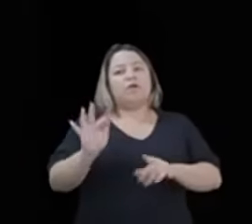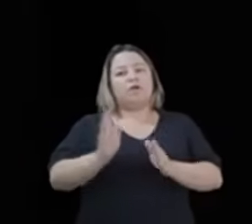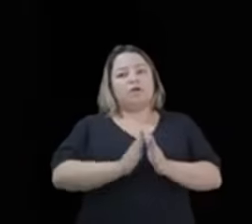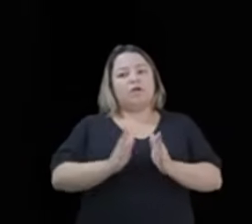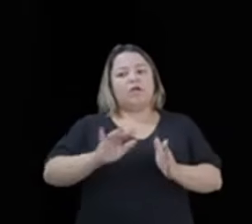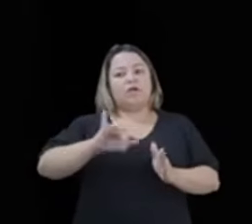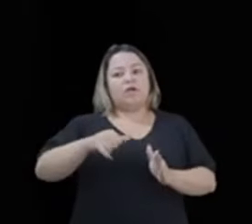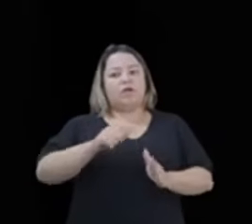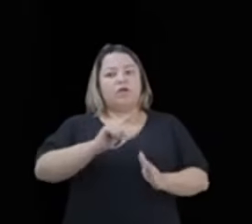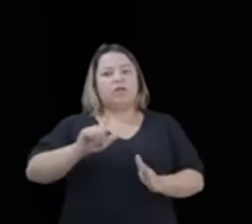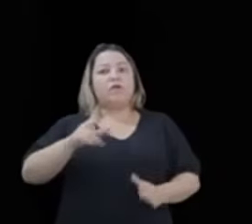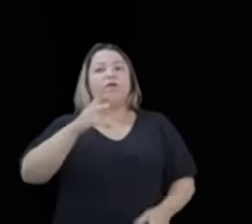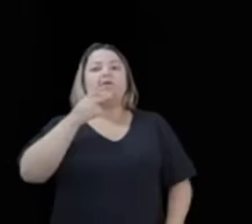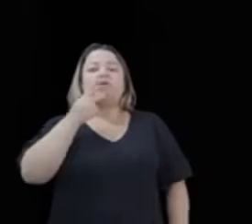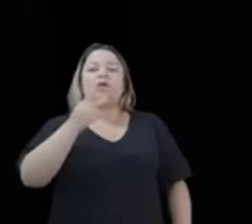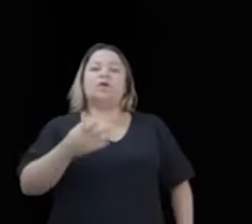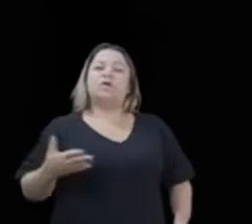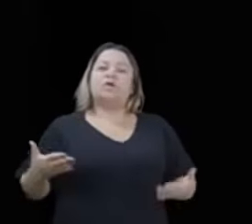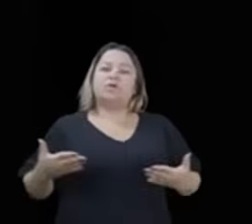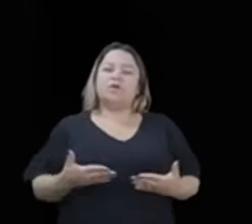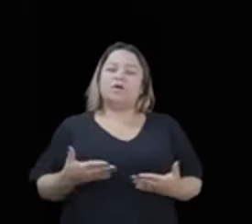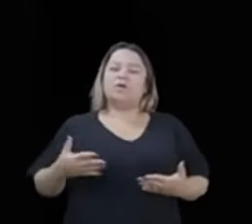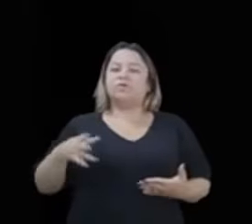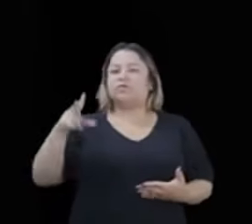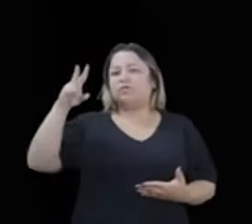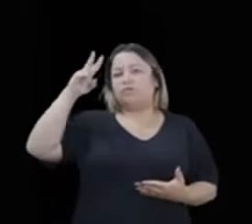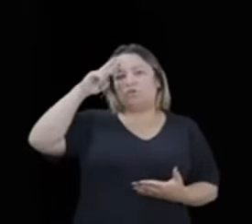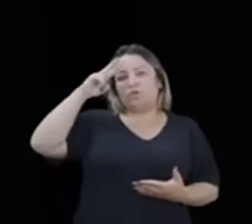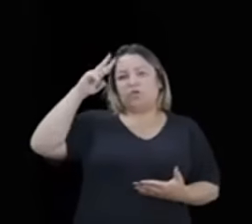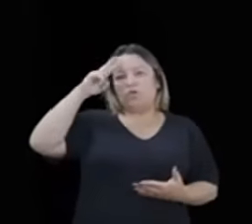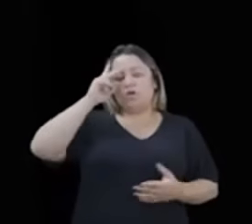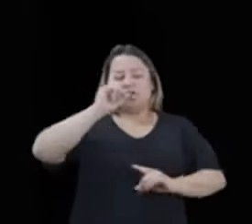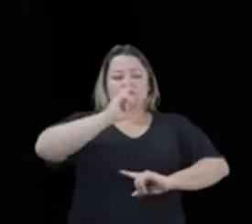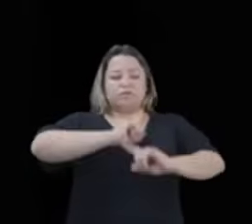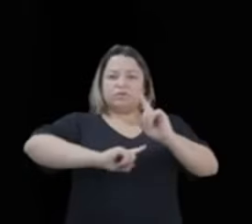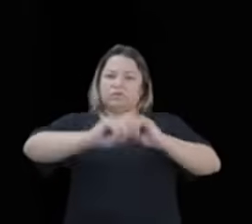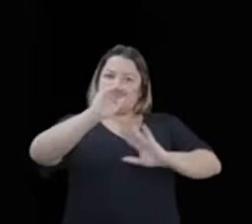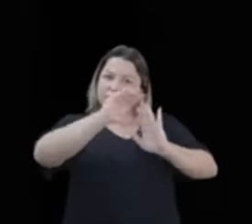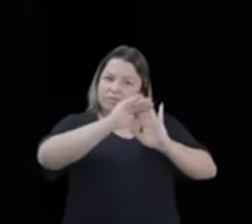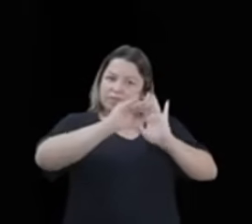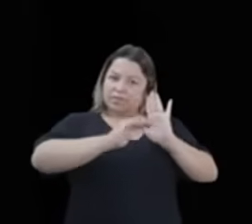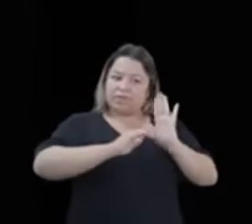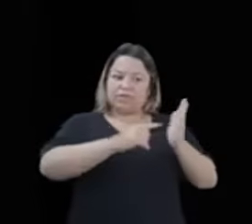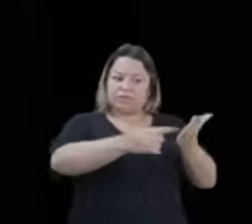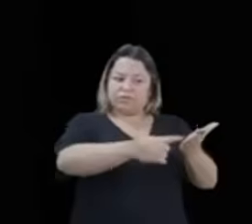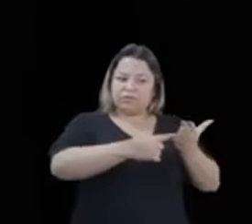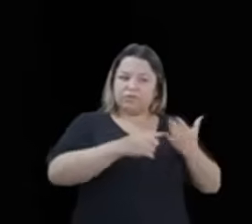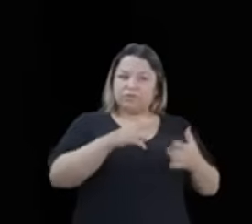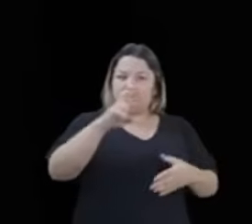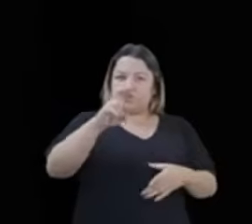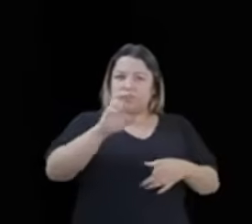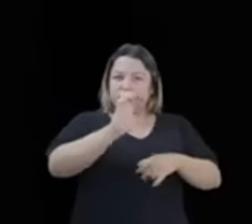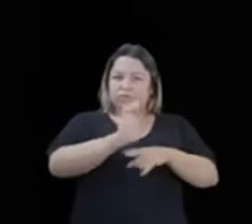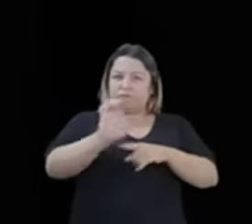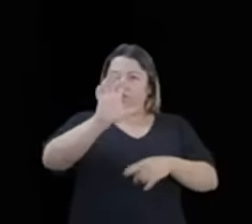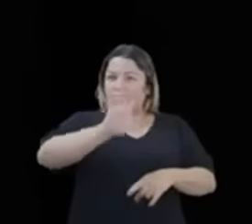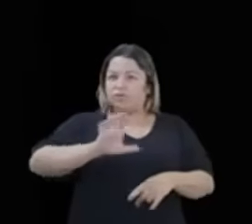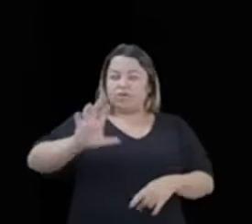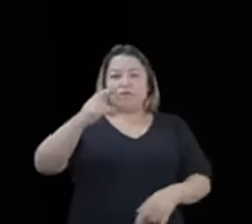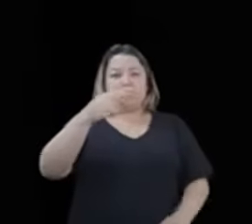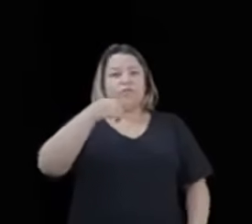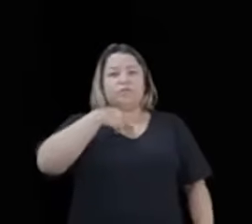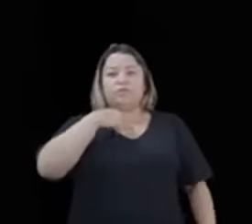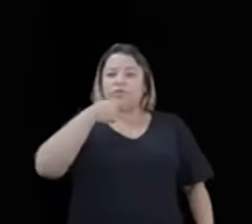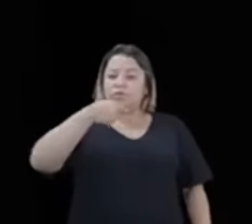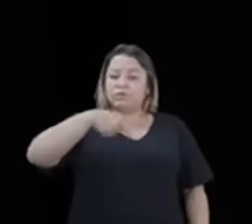quero dizer que, a partir de segunda-feira, construirei as agendas para que eu visite os 5 estados que eu não pude ir